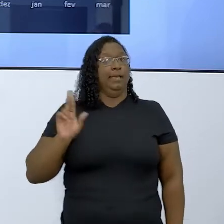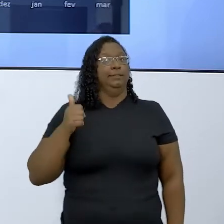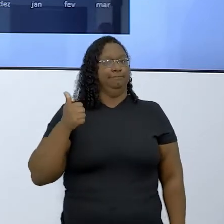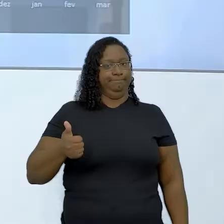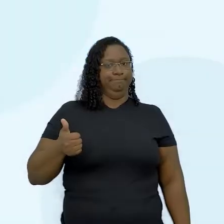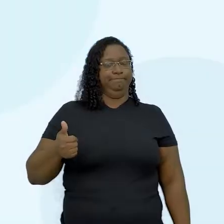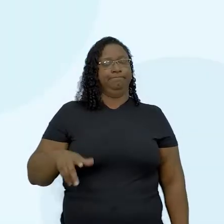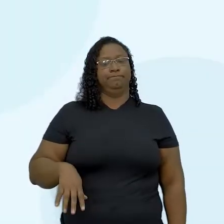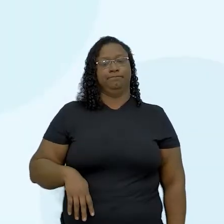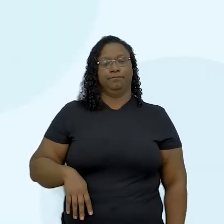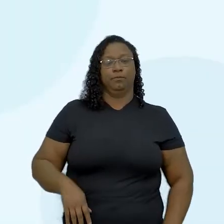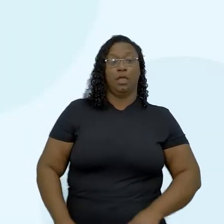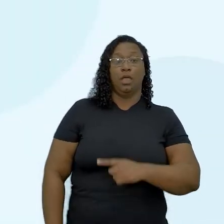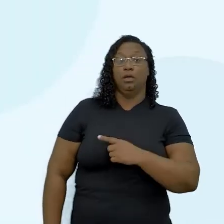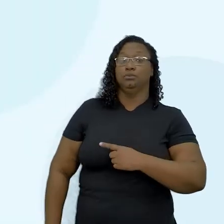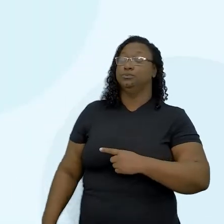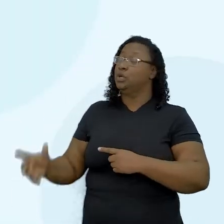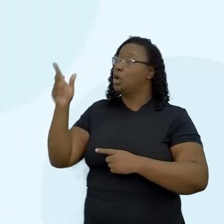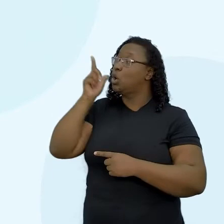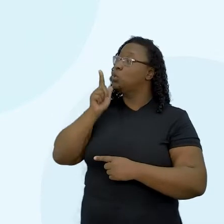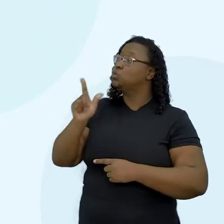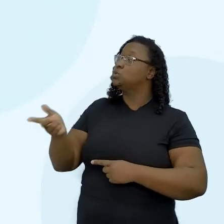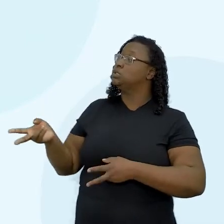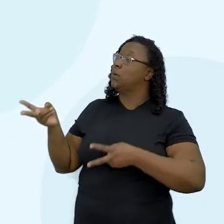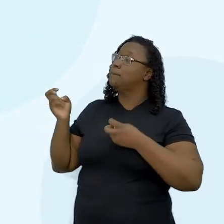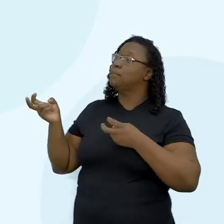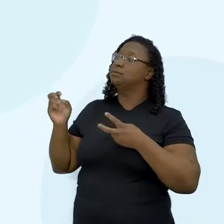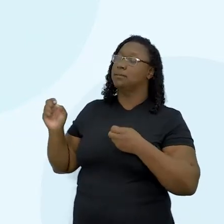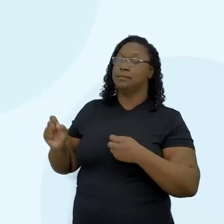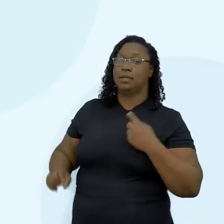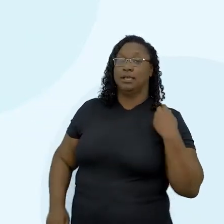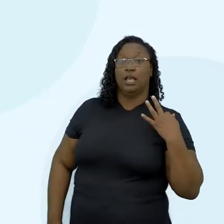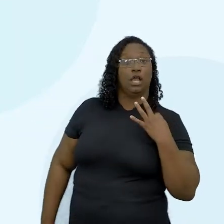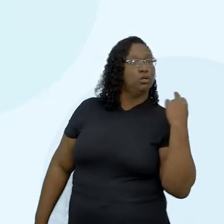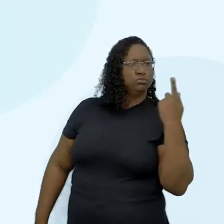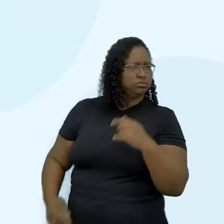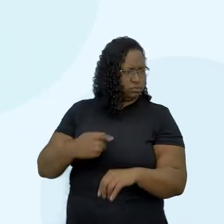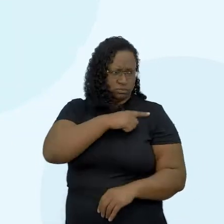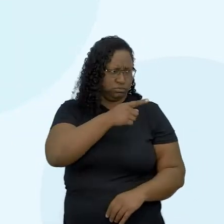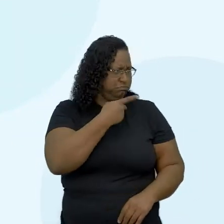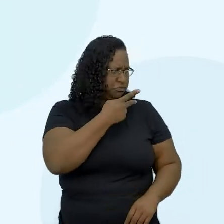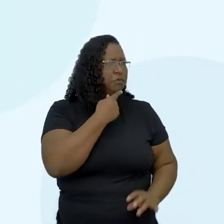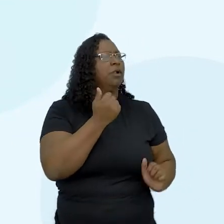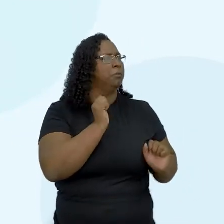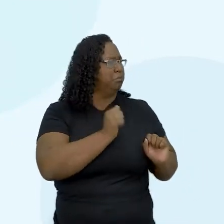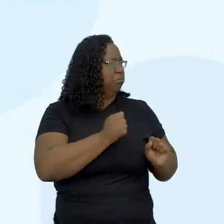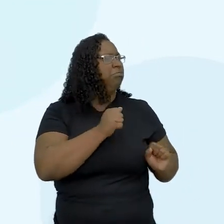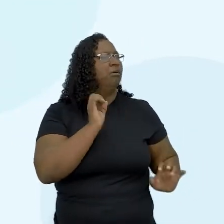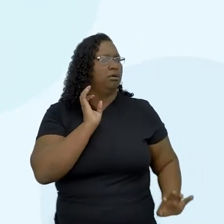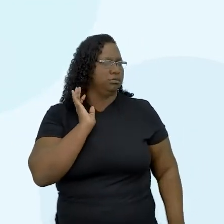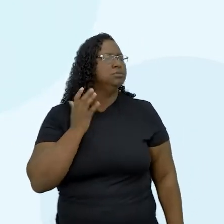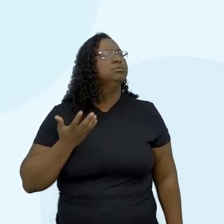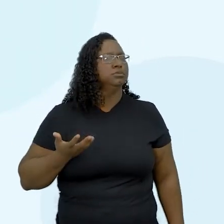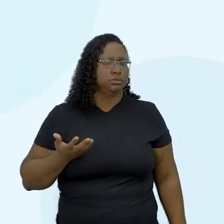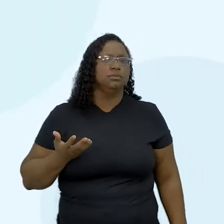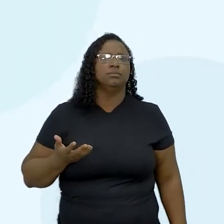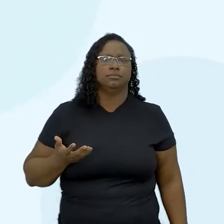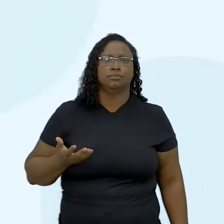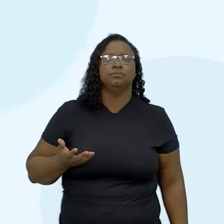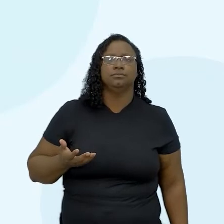Então aqui, o que eu consigo perceber é, todas essas hipóteses podem ser, né, podem ter acontecido,